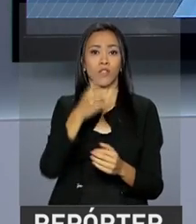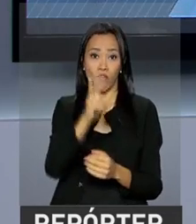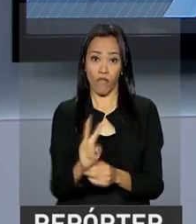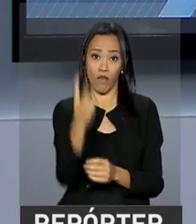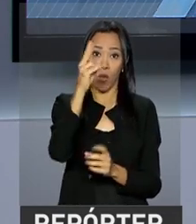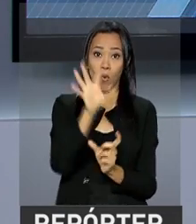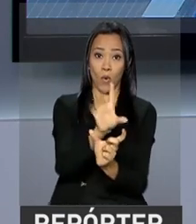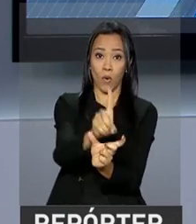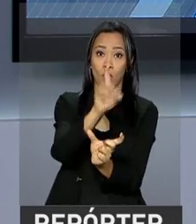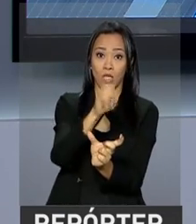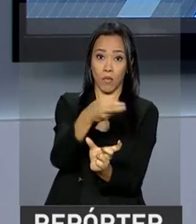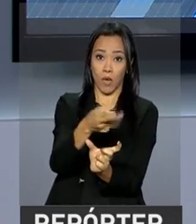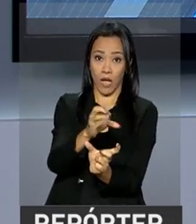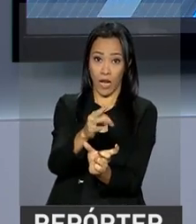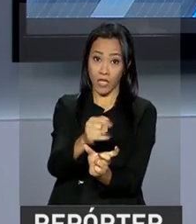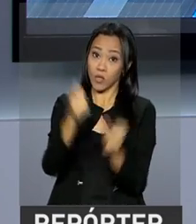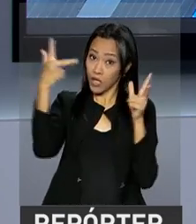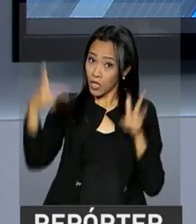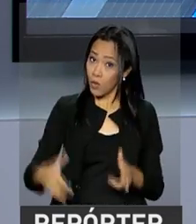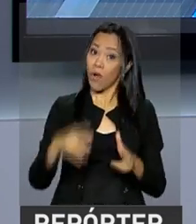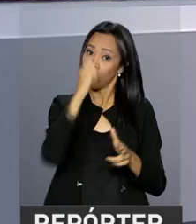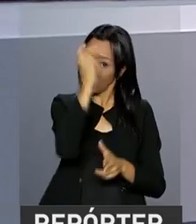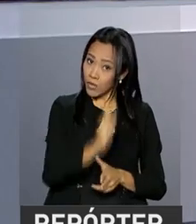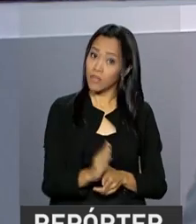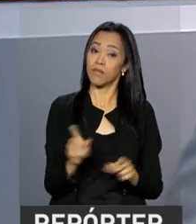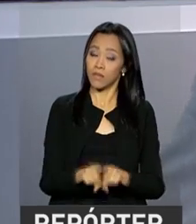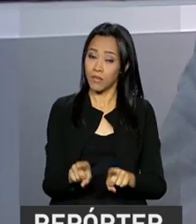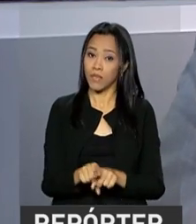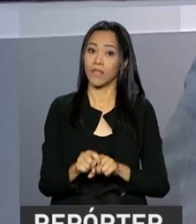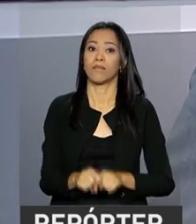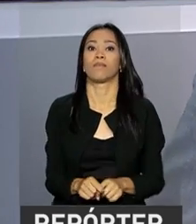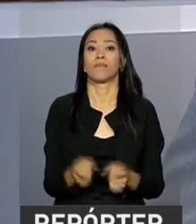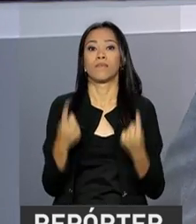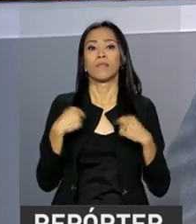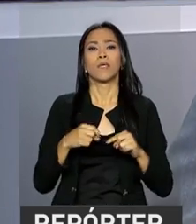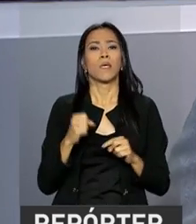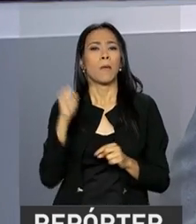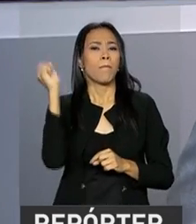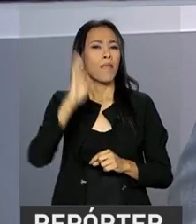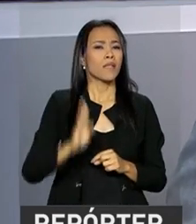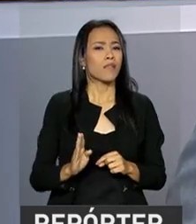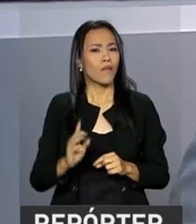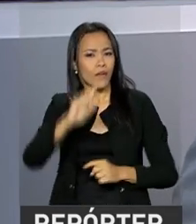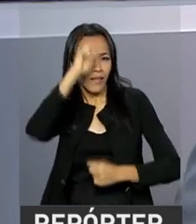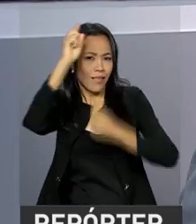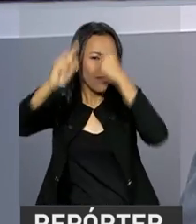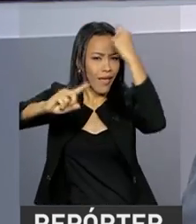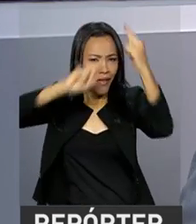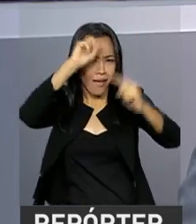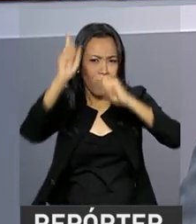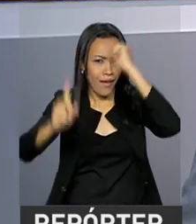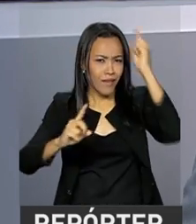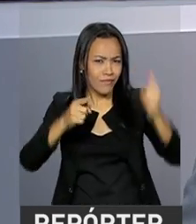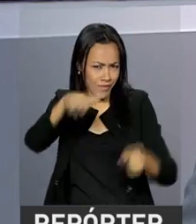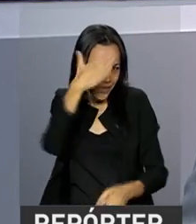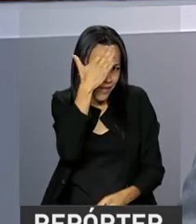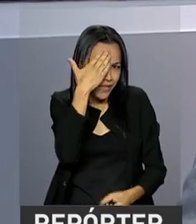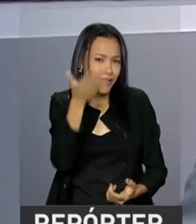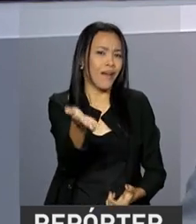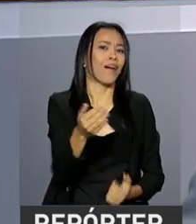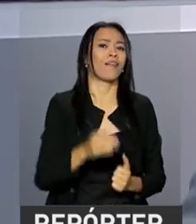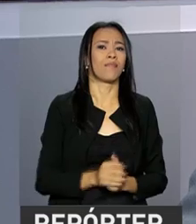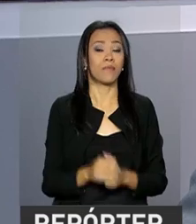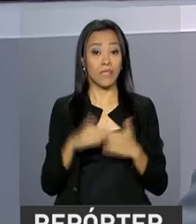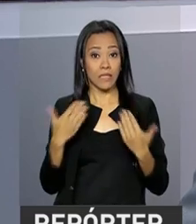os quais nós brasileiros nos identificamos e que o brasileiro é criativo e engenhoso você já deve saber